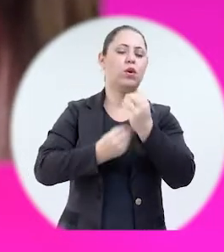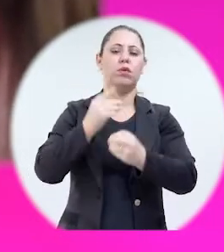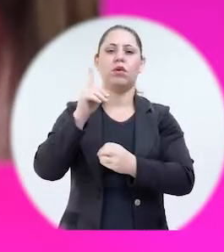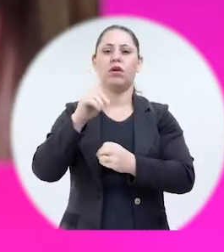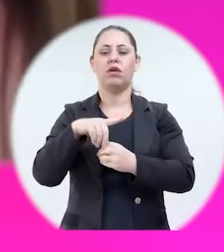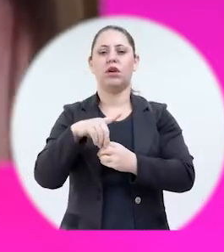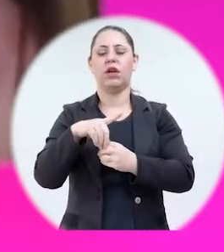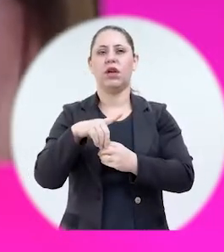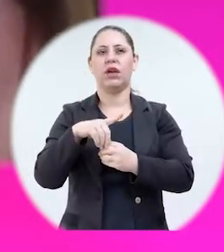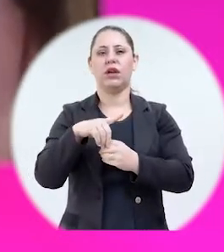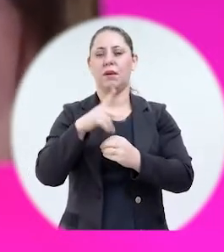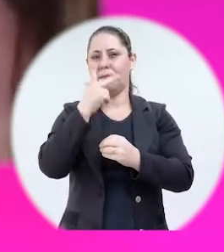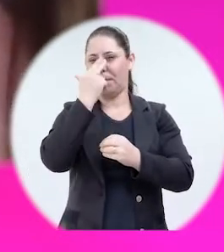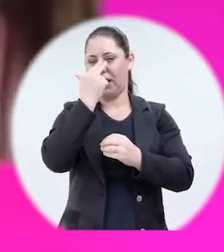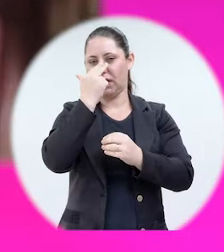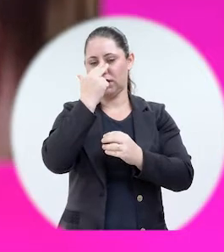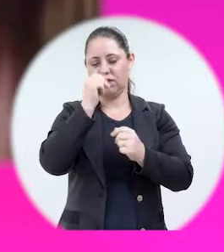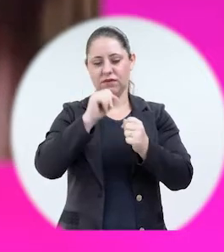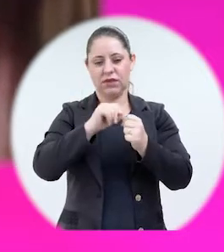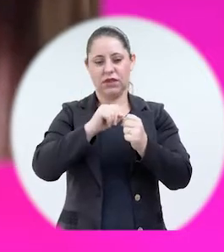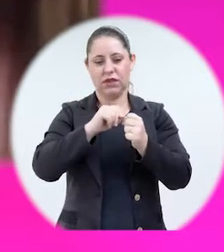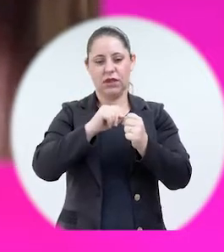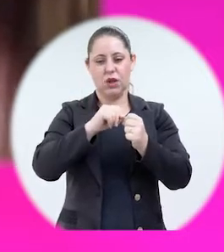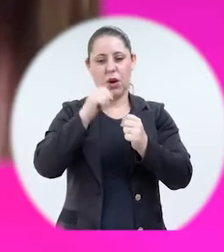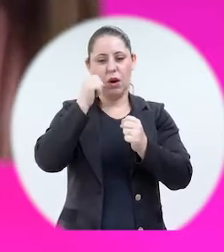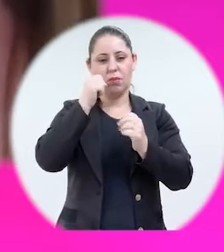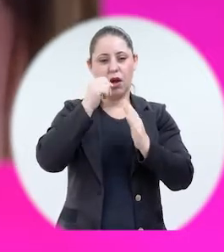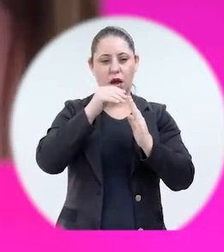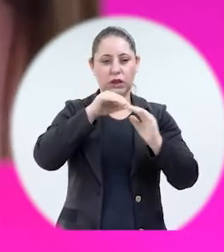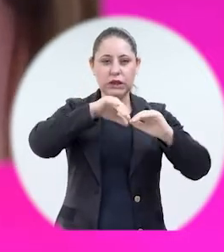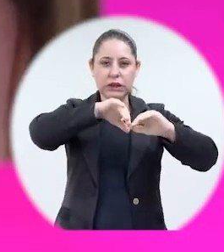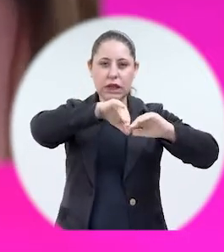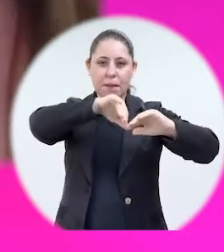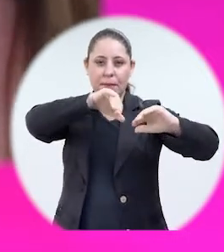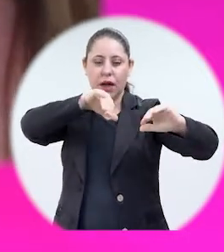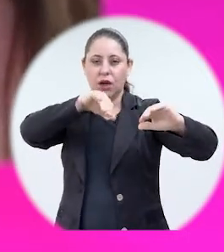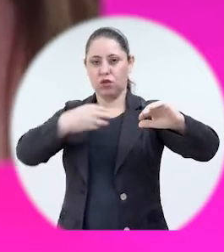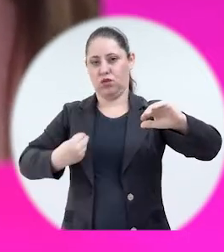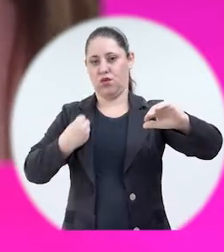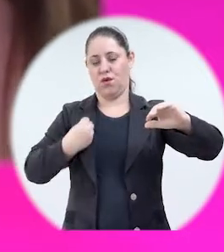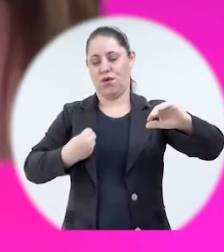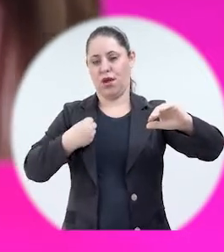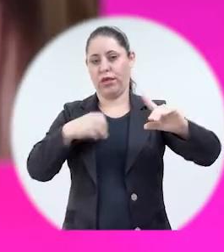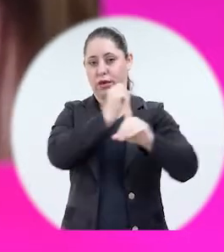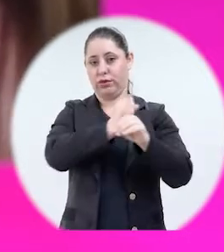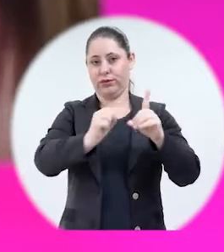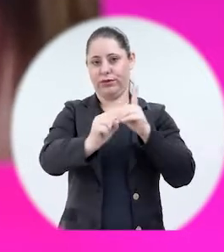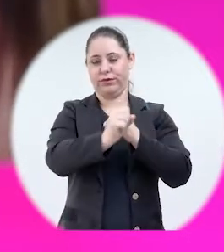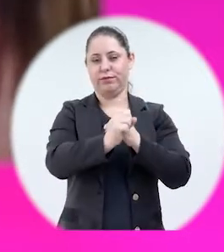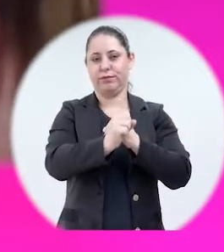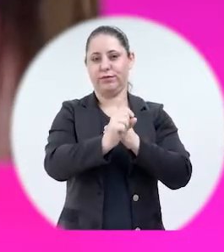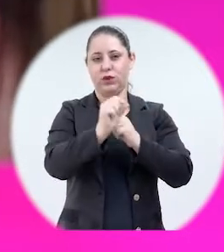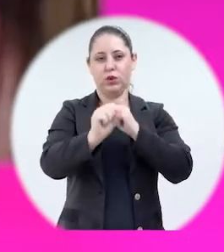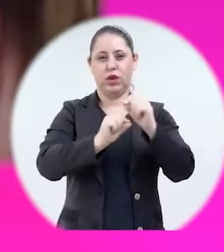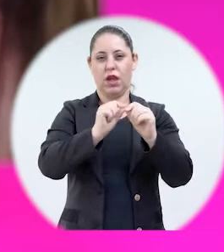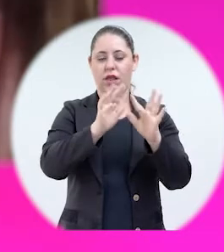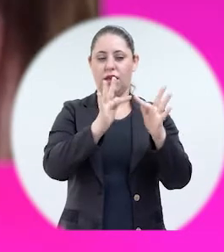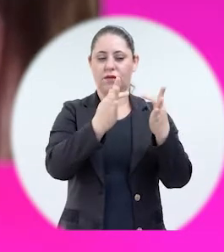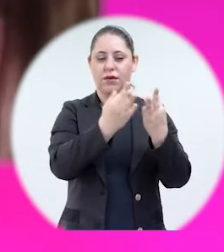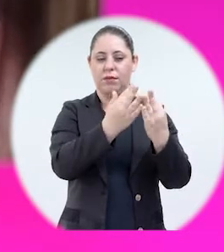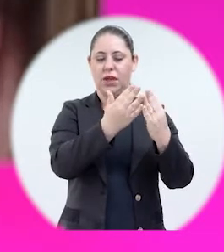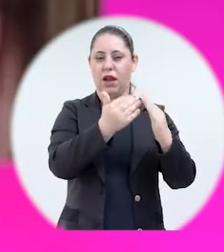certa maneira, tirando essa mulher aos poucos do convívio da sociedade, né? No sentido